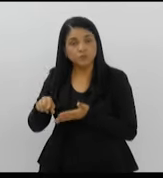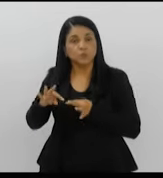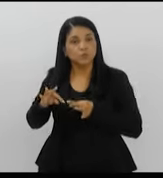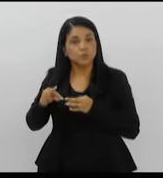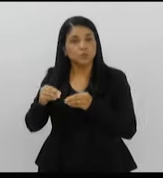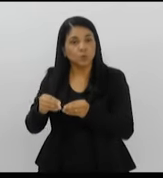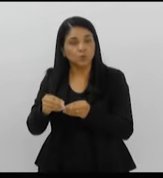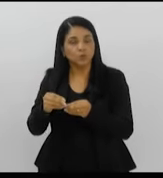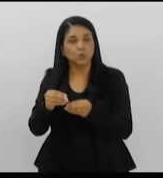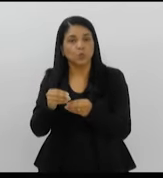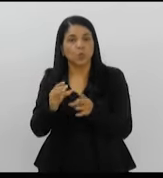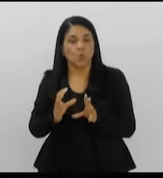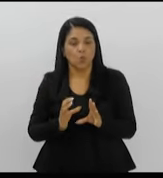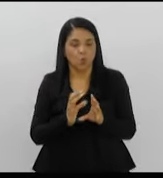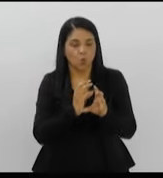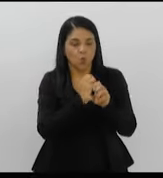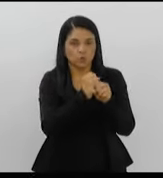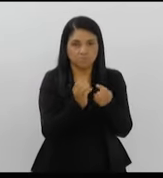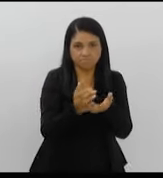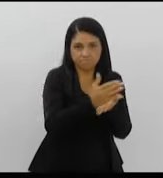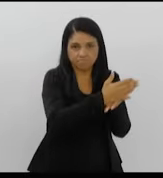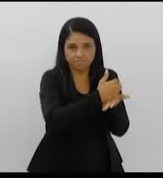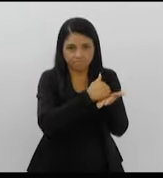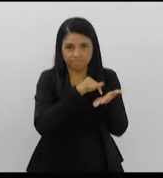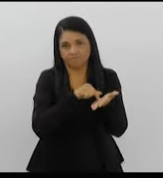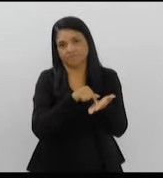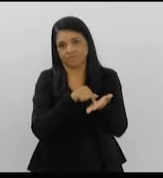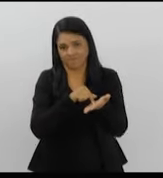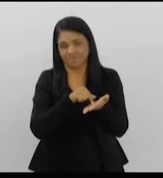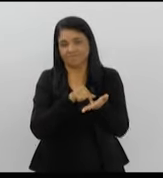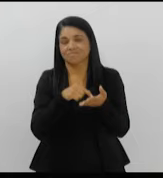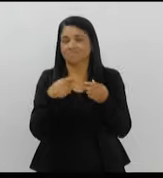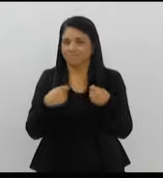o orçamento que dava como